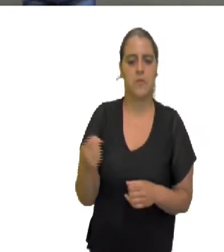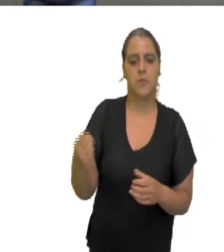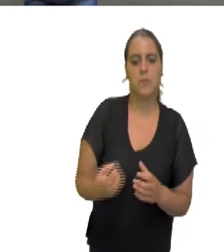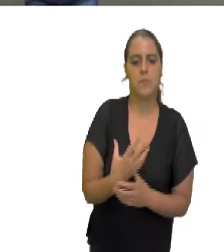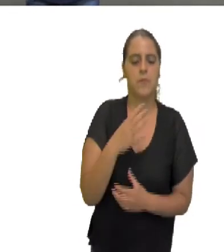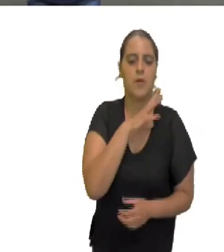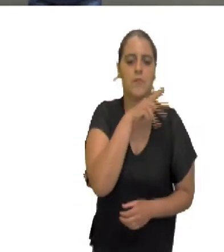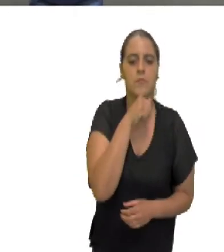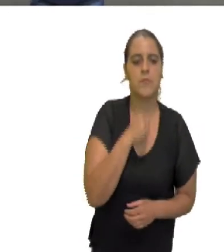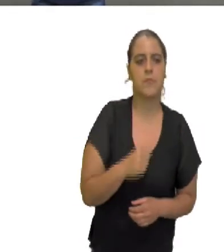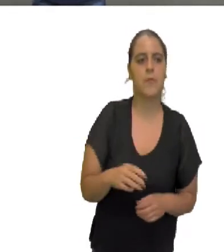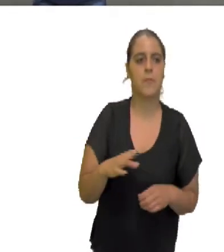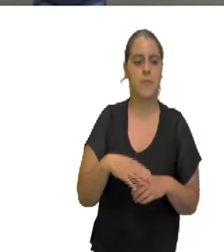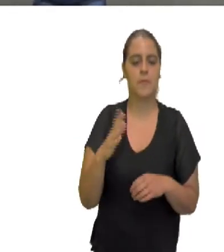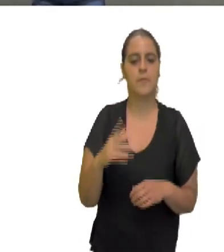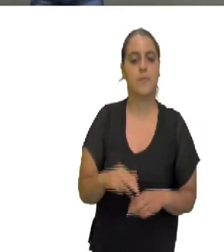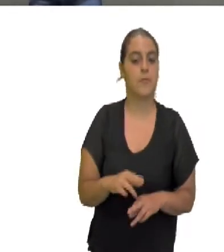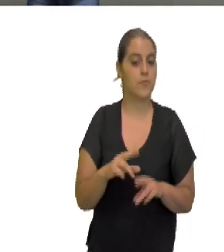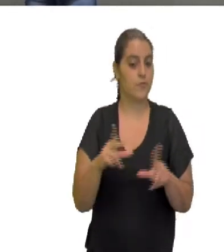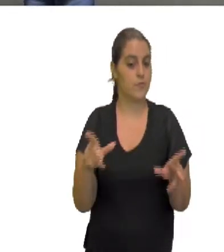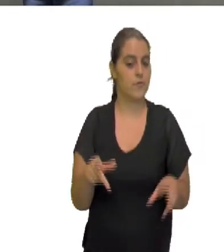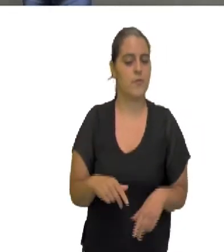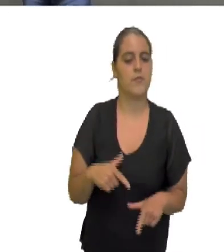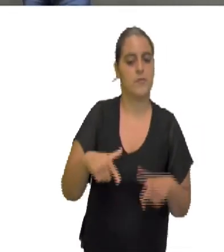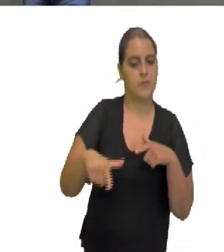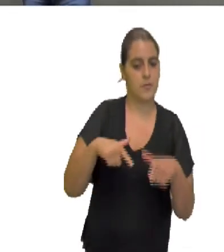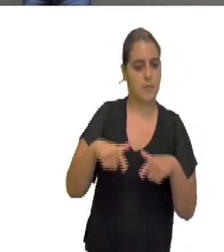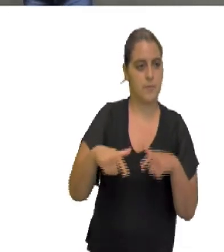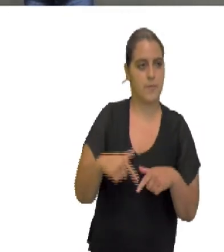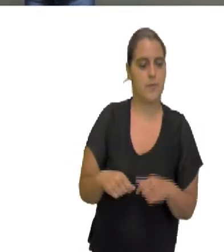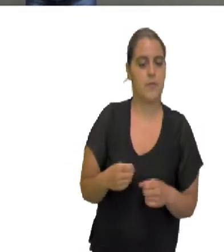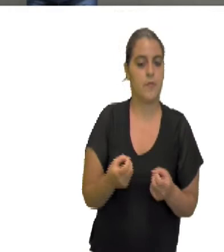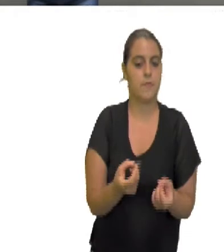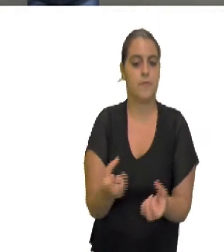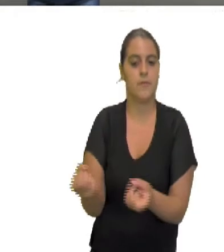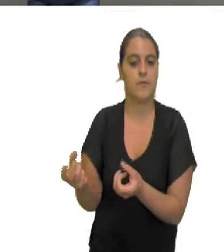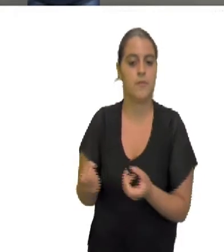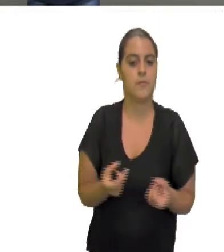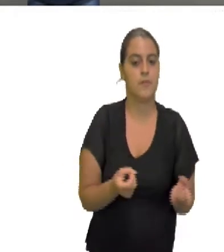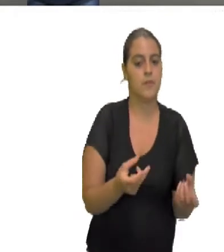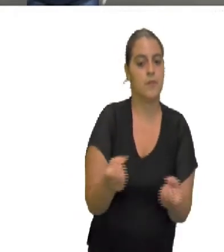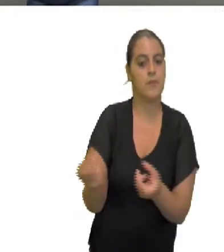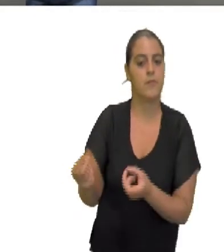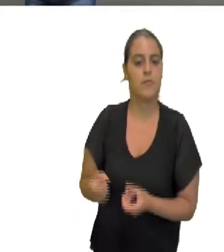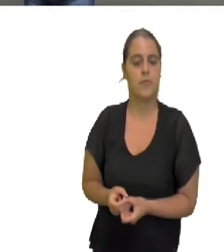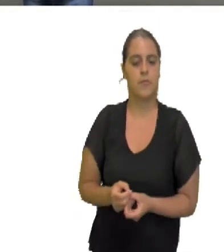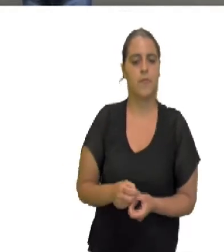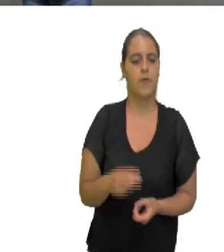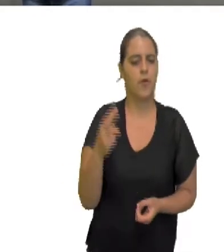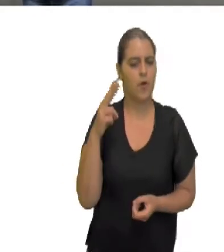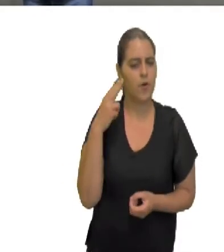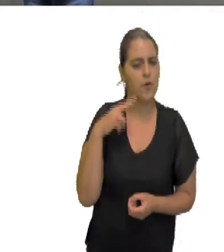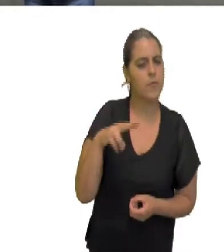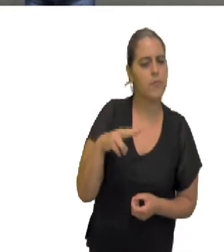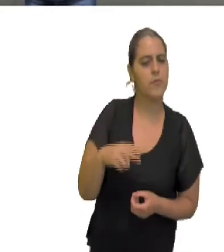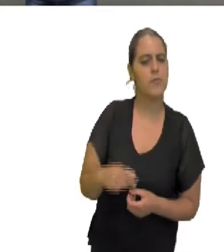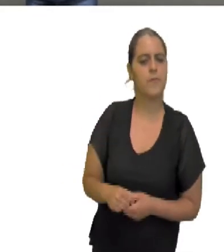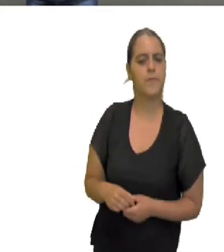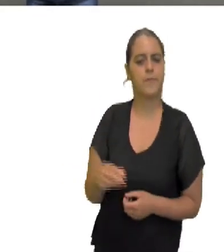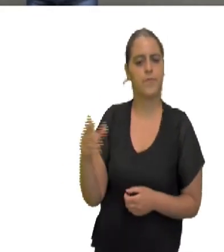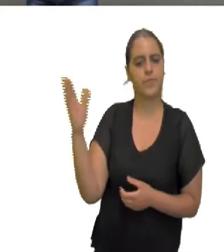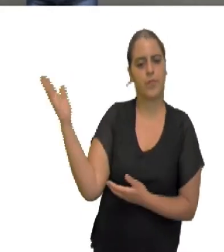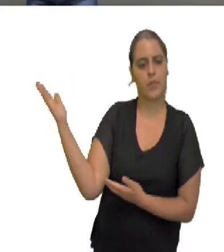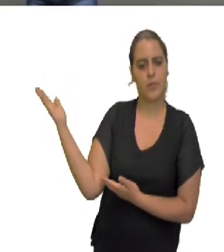animais, mas pelo contrário, elas trabalham às vezes vendendo essas coisas. E olha só, a gente vê a imagem ali